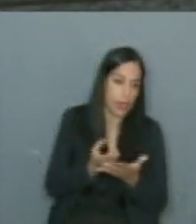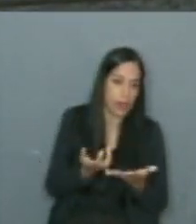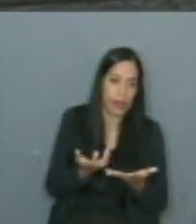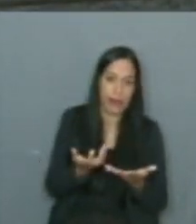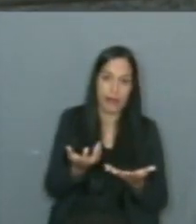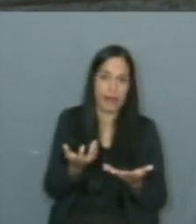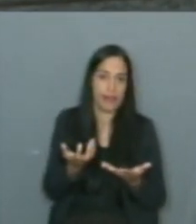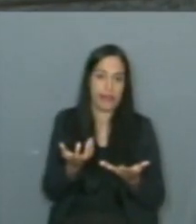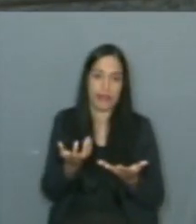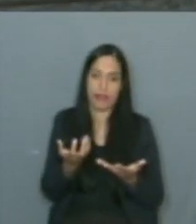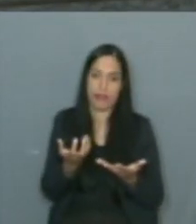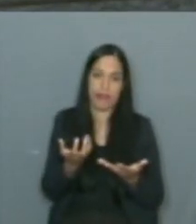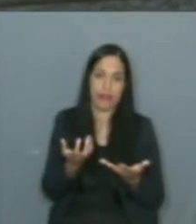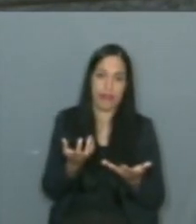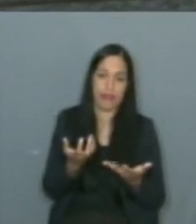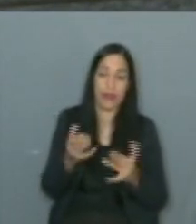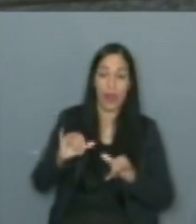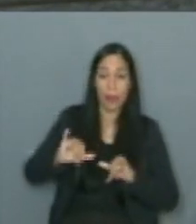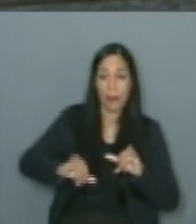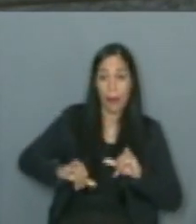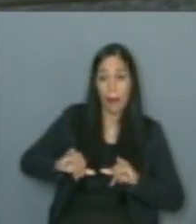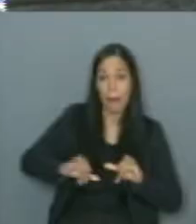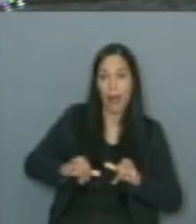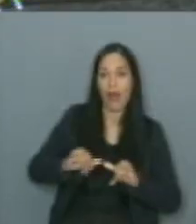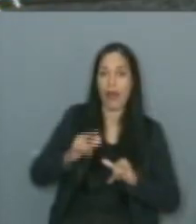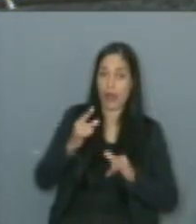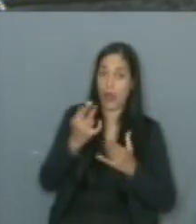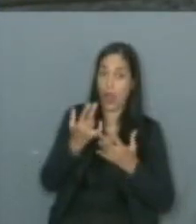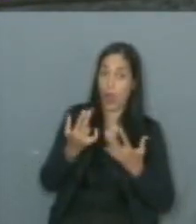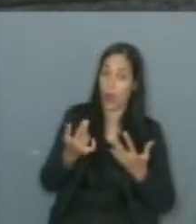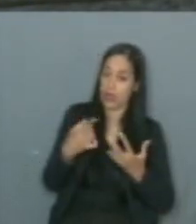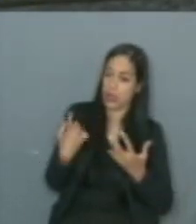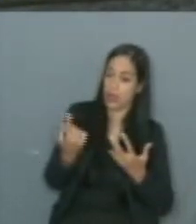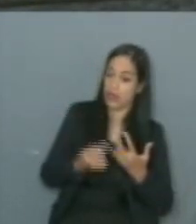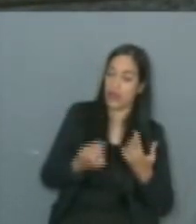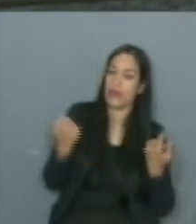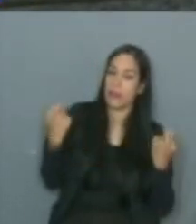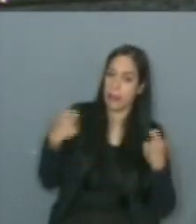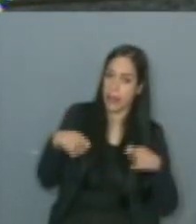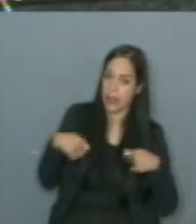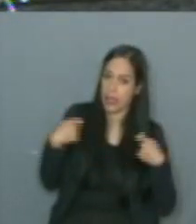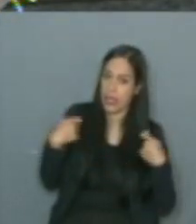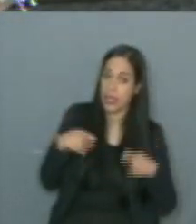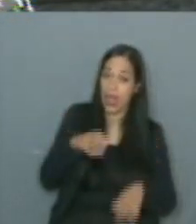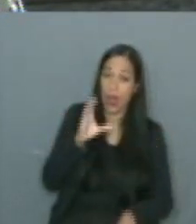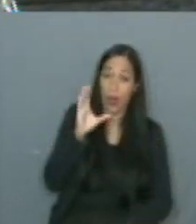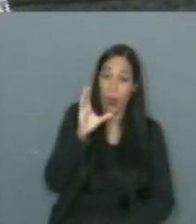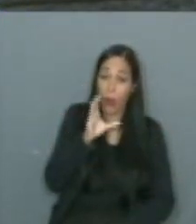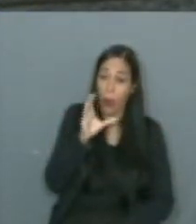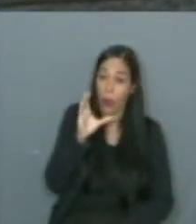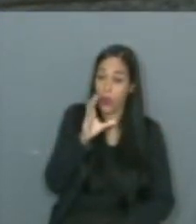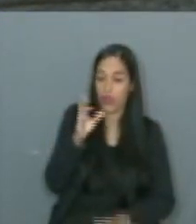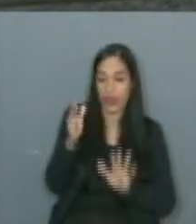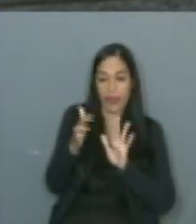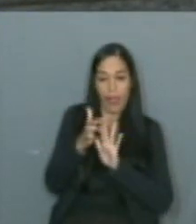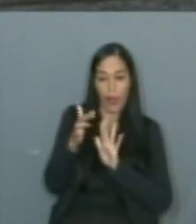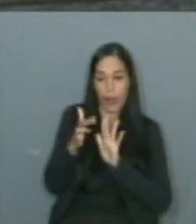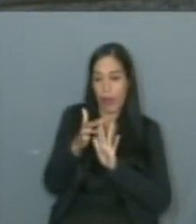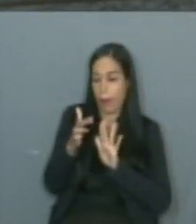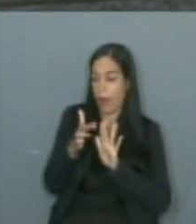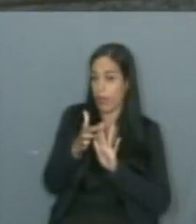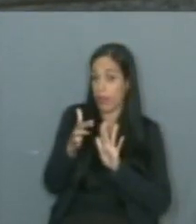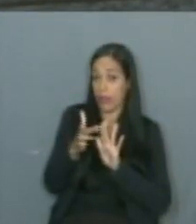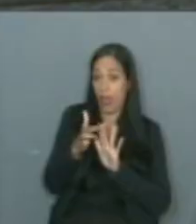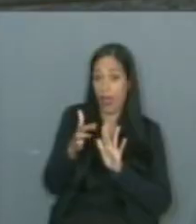por a conta dele. Isso é uma coisa que a gente precisa, inclusive, urgente regulamentar.